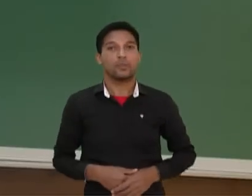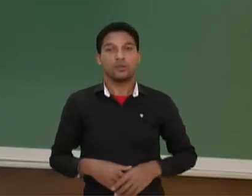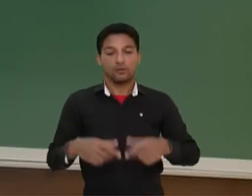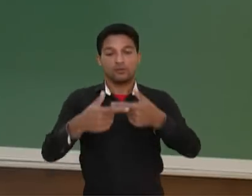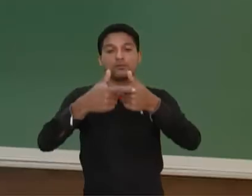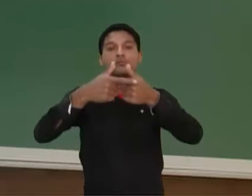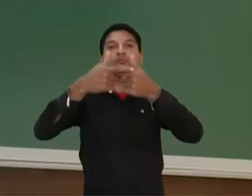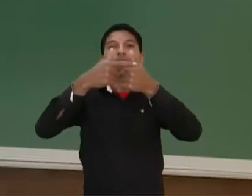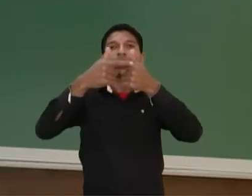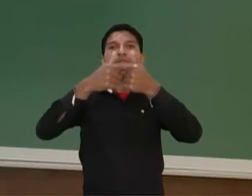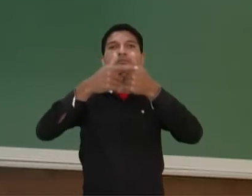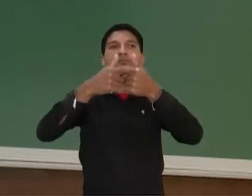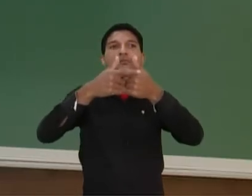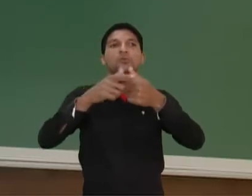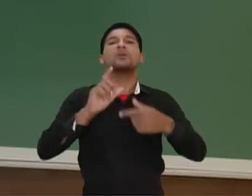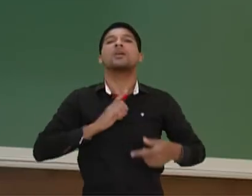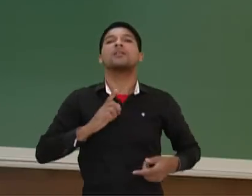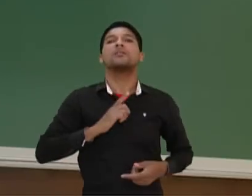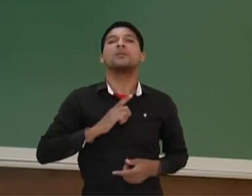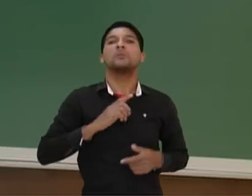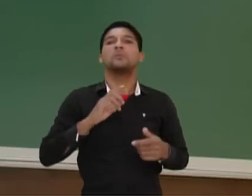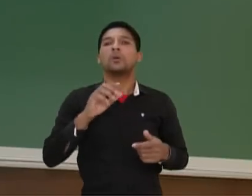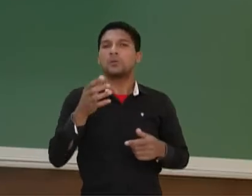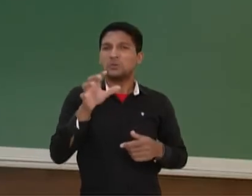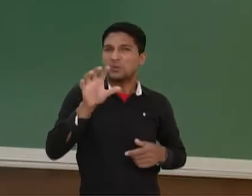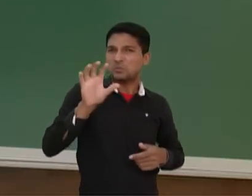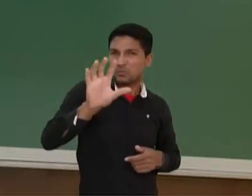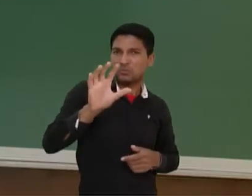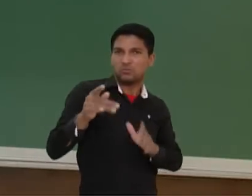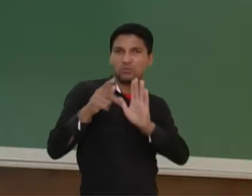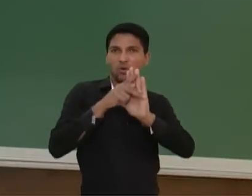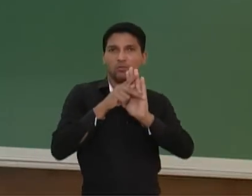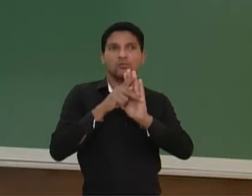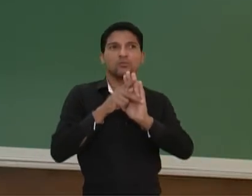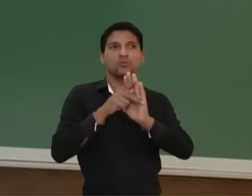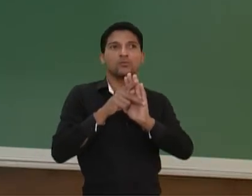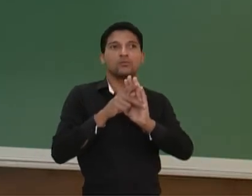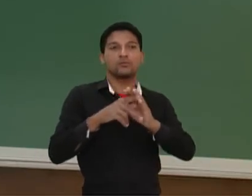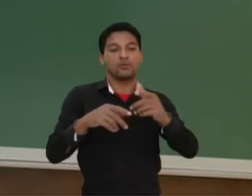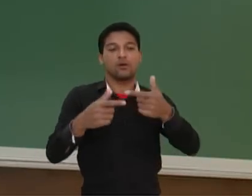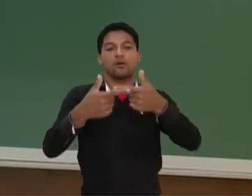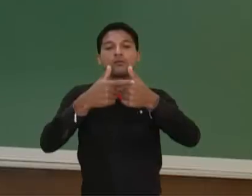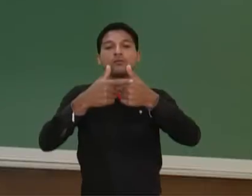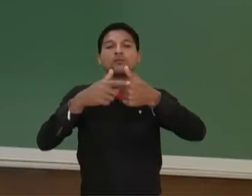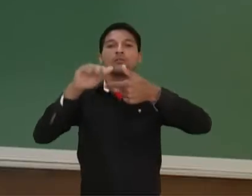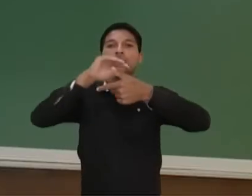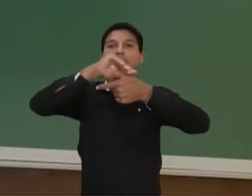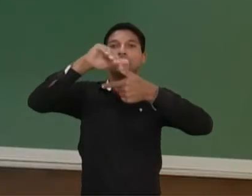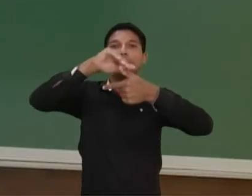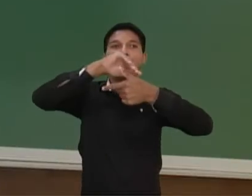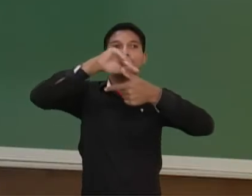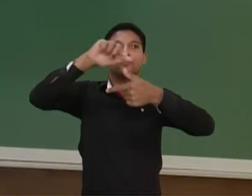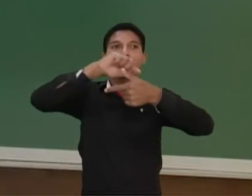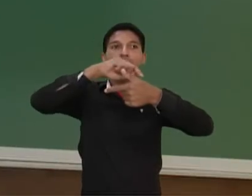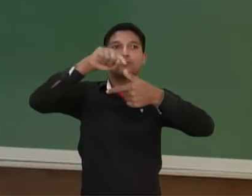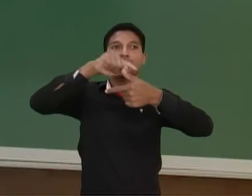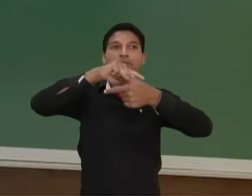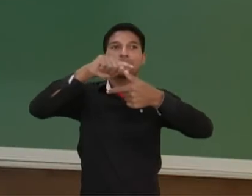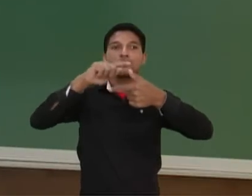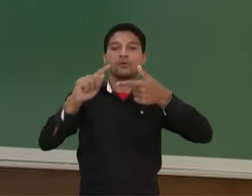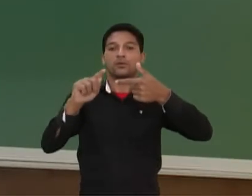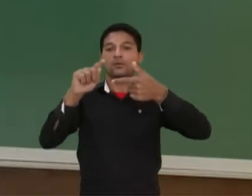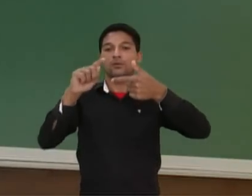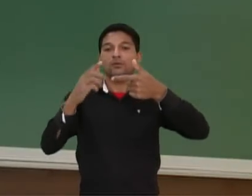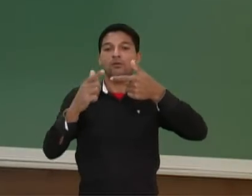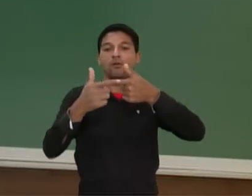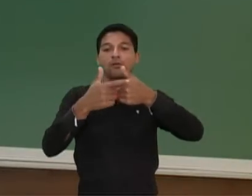Essa figura aqui, o que ela tem de especial, na número 1? Ela tem dois lados não paralelos e essas